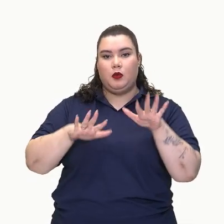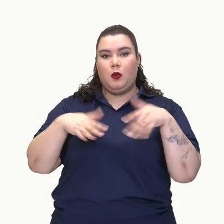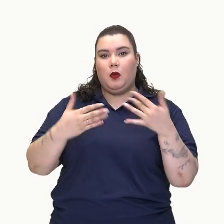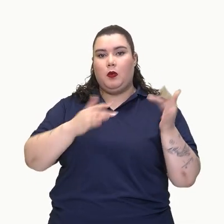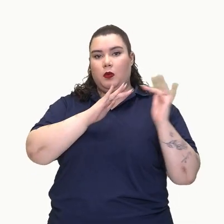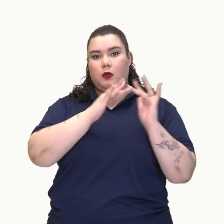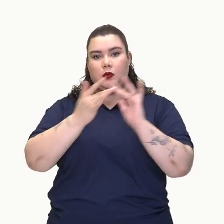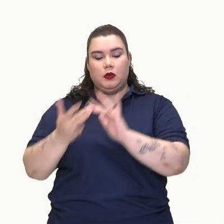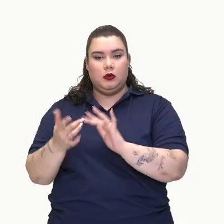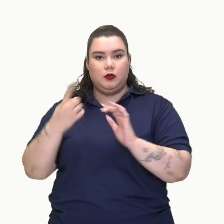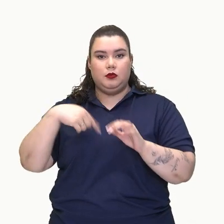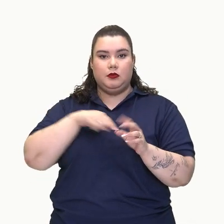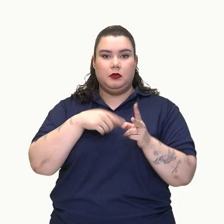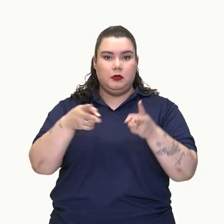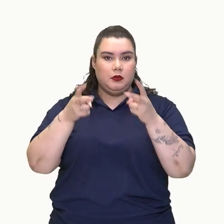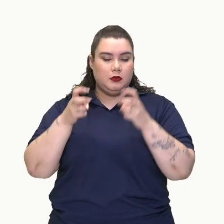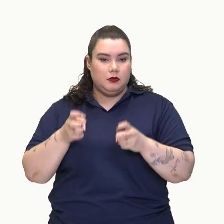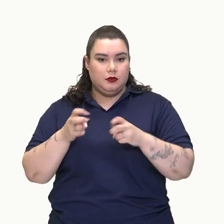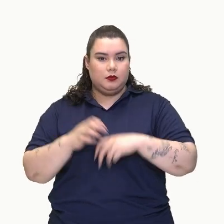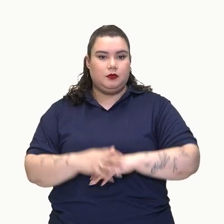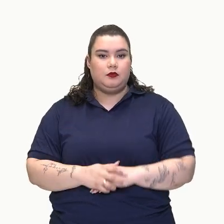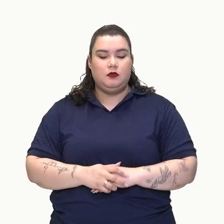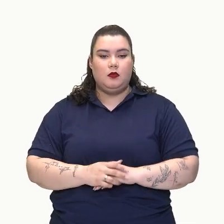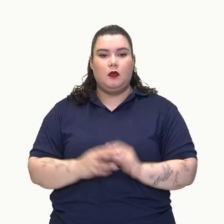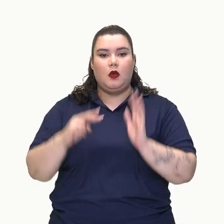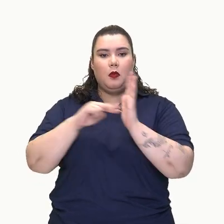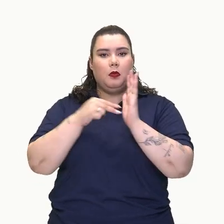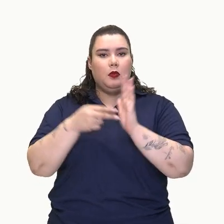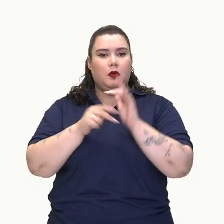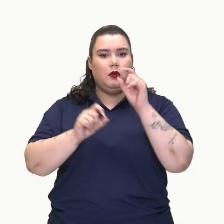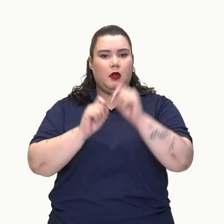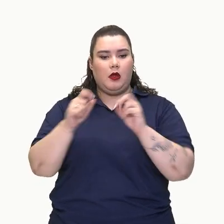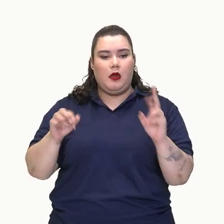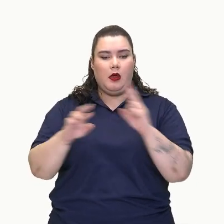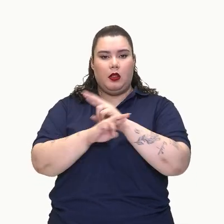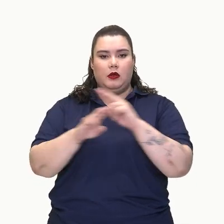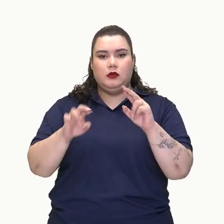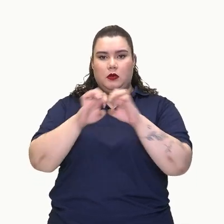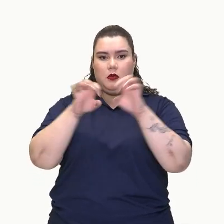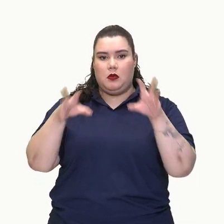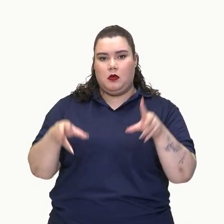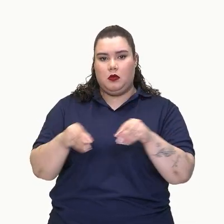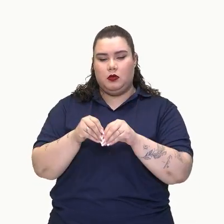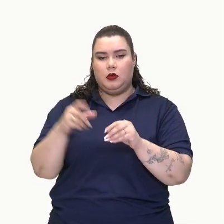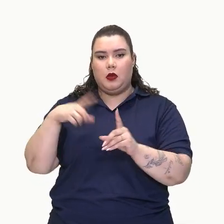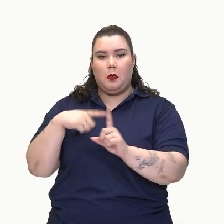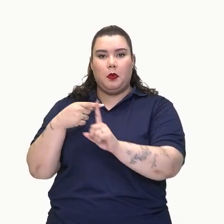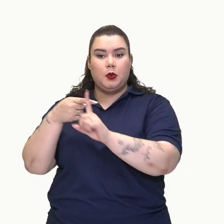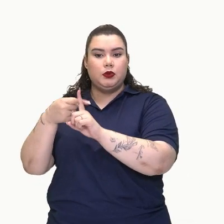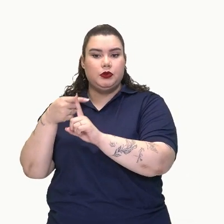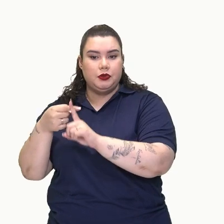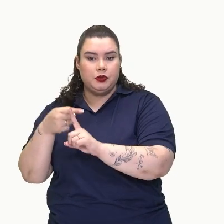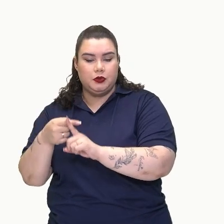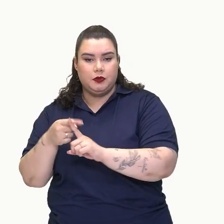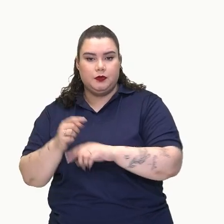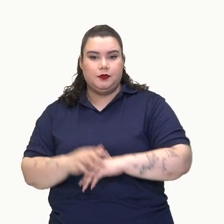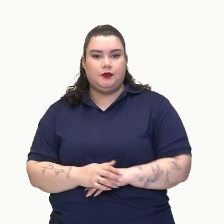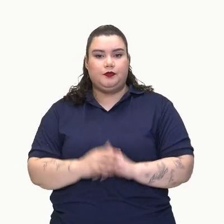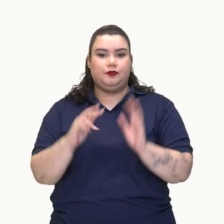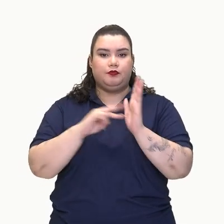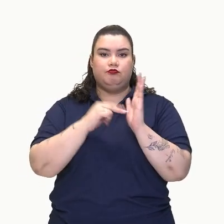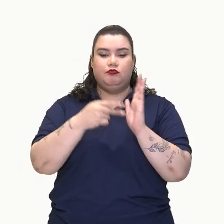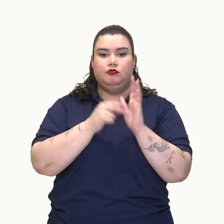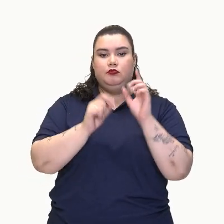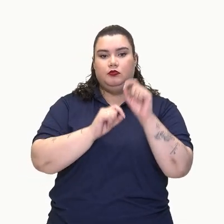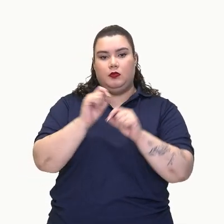está observando. Então, o que significa dizer que a relação é harmônica ou positiva? Significa dizer